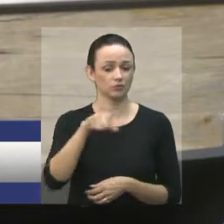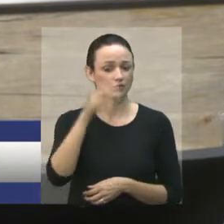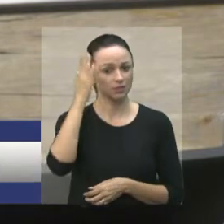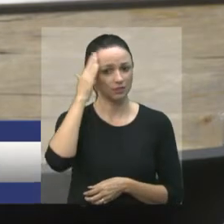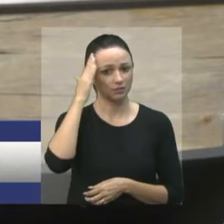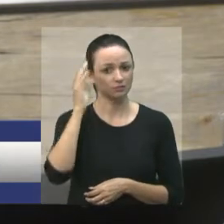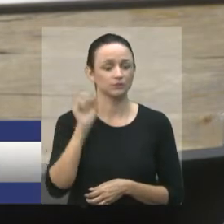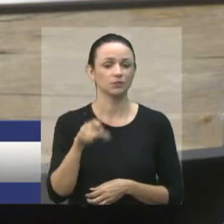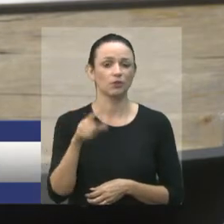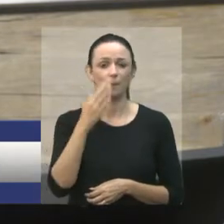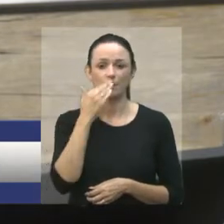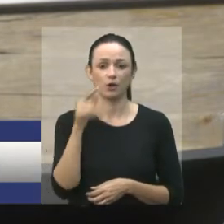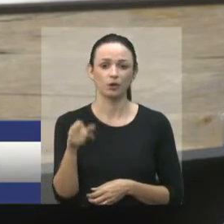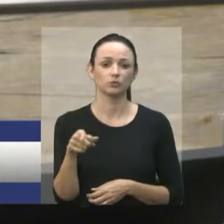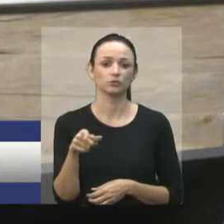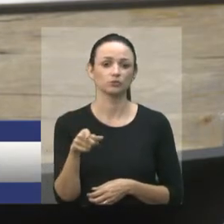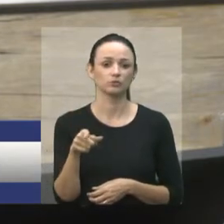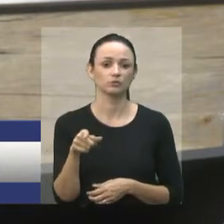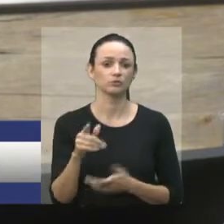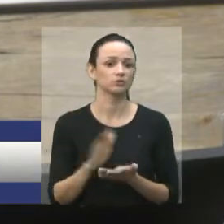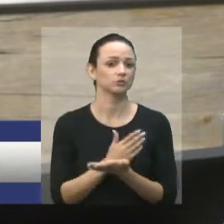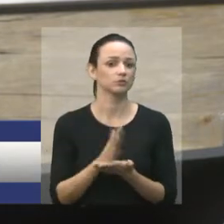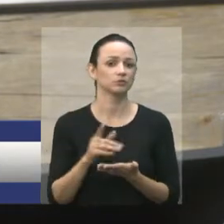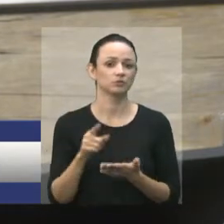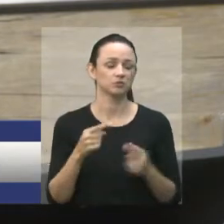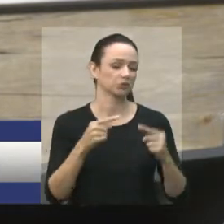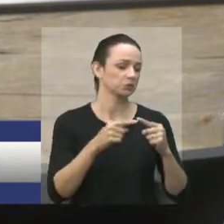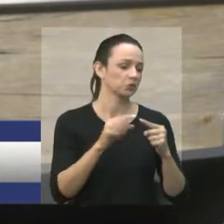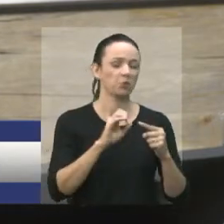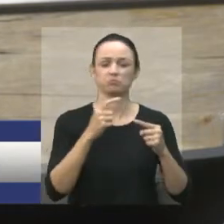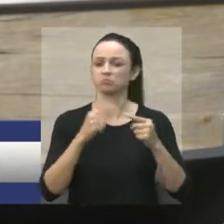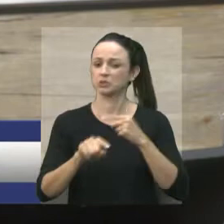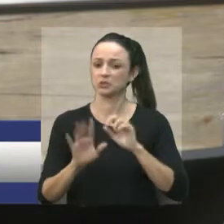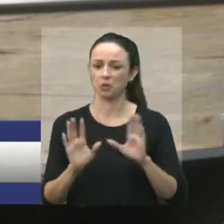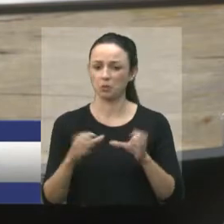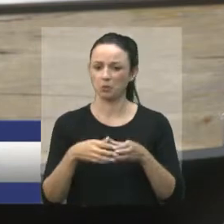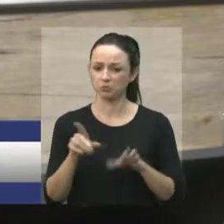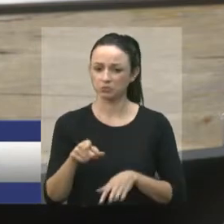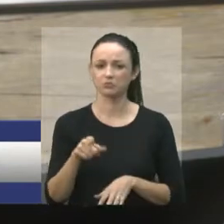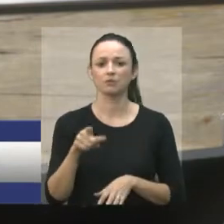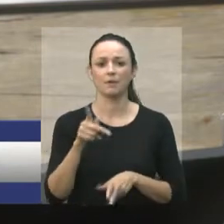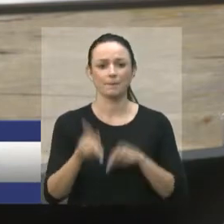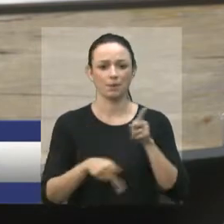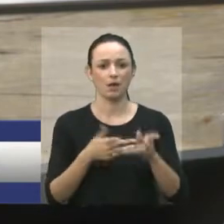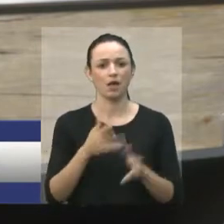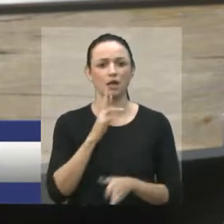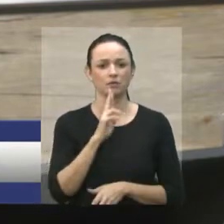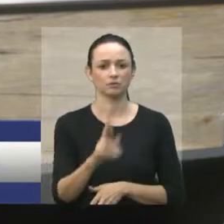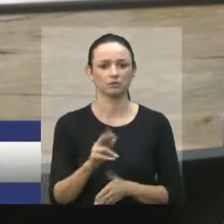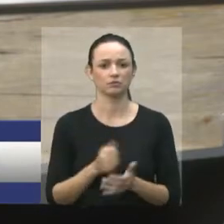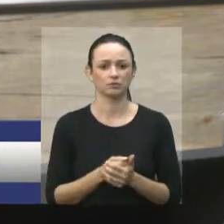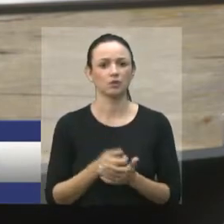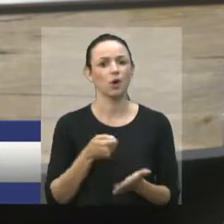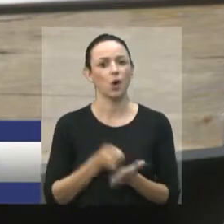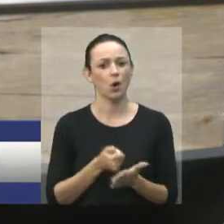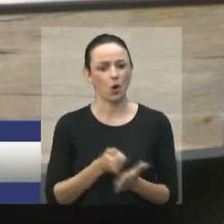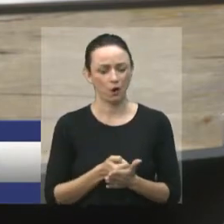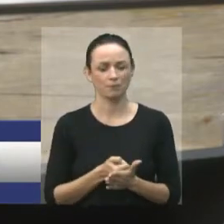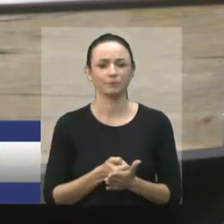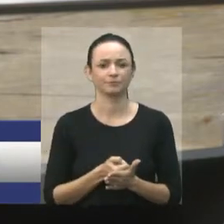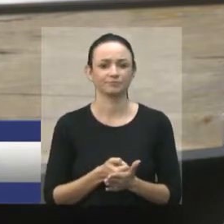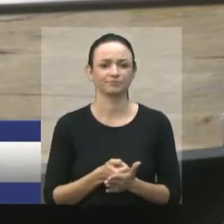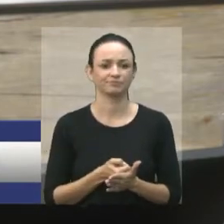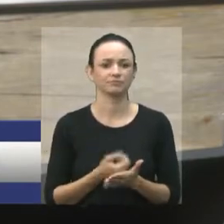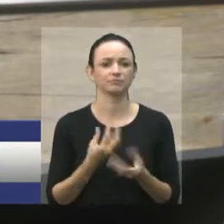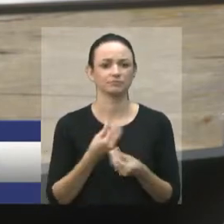vereador Borgo, independente de ser situação ou oposição, as pessoas querem resultado, eles nos cobram, né?